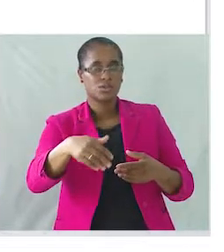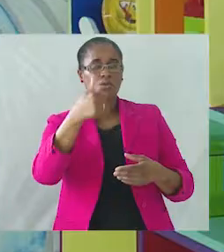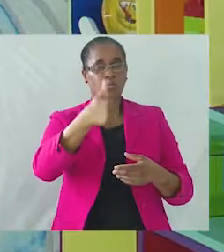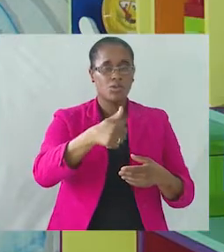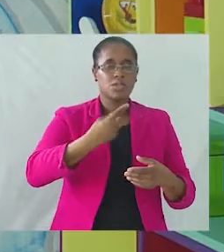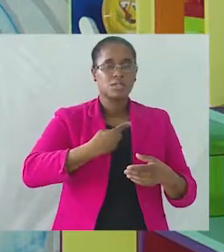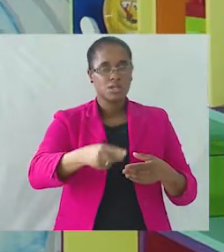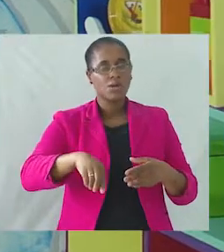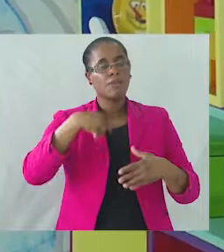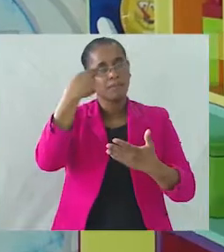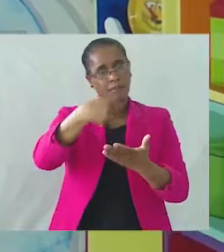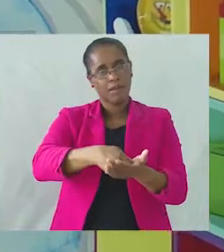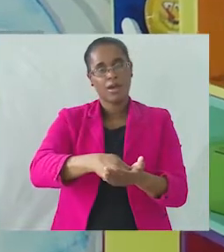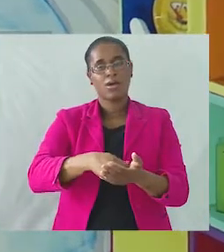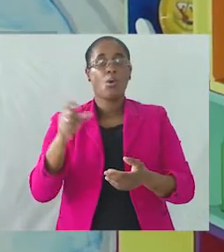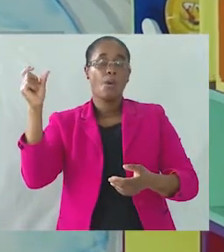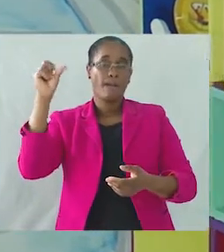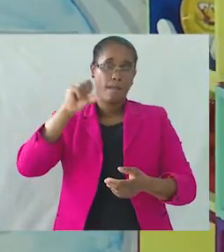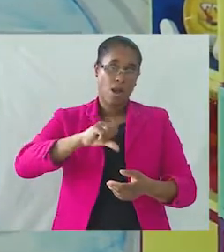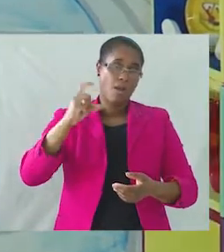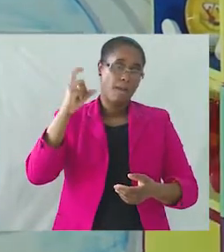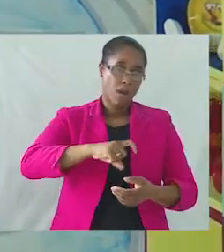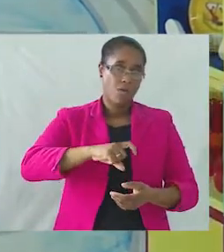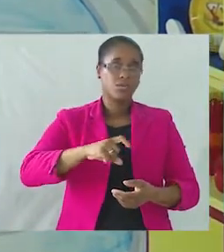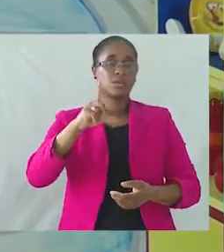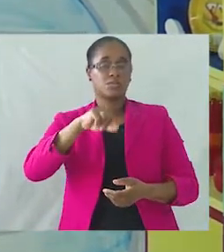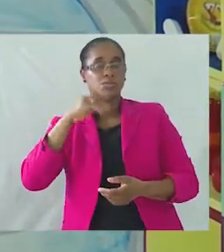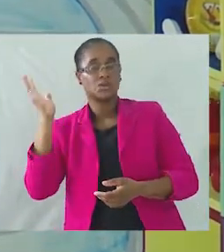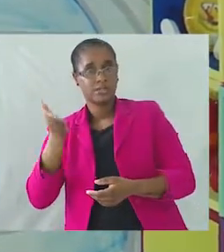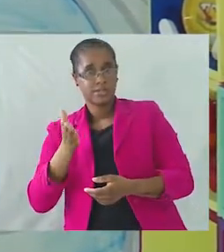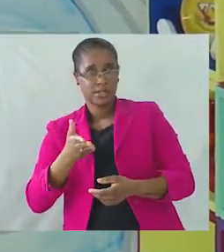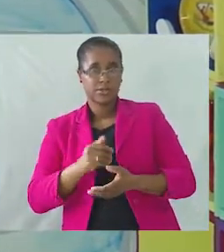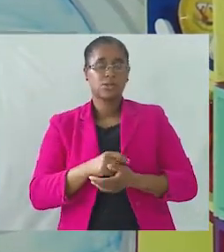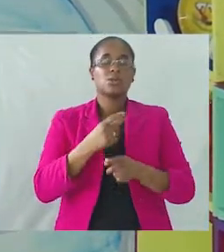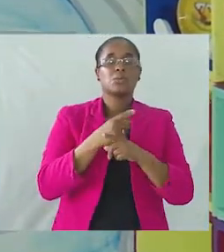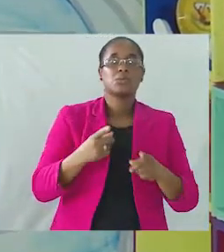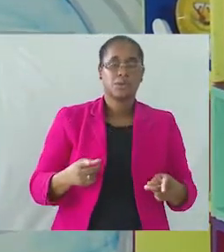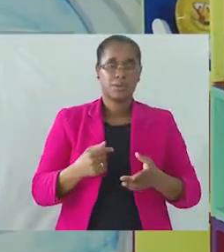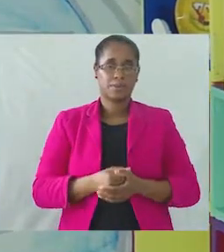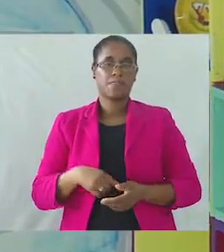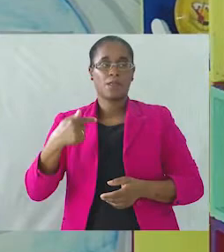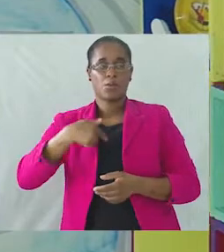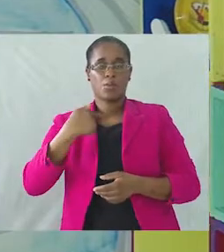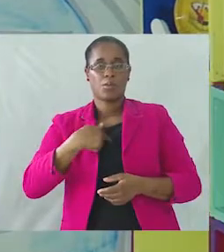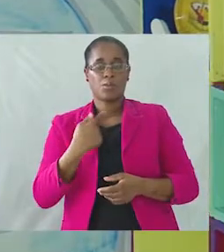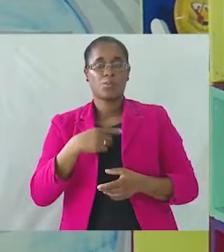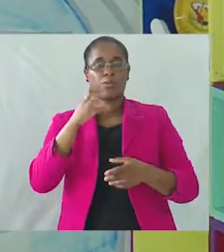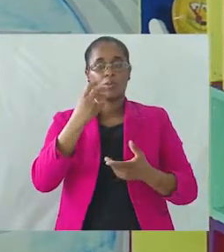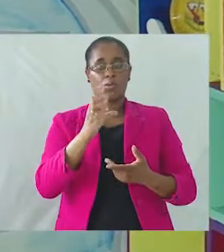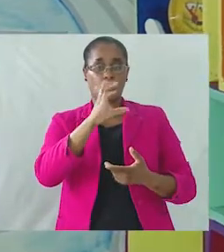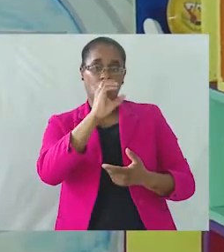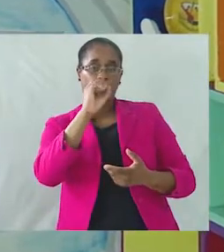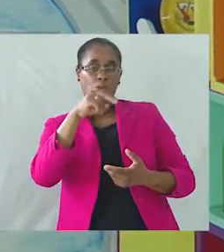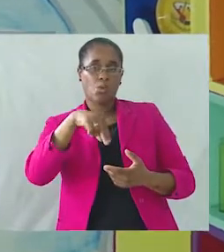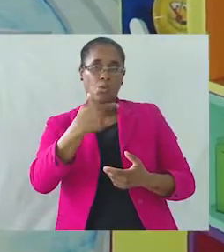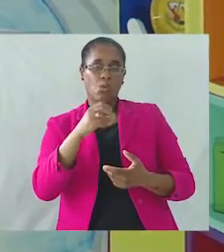recompensados e os maus devidamente castigados. Por quê? Porque o próprio conto ele é